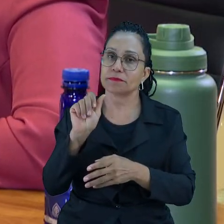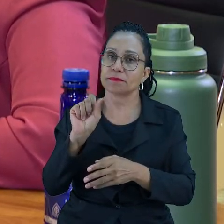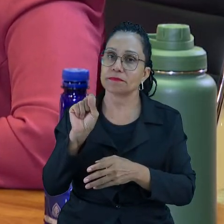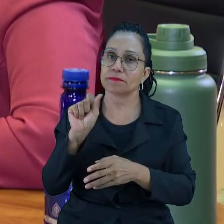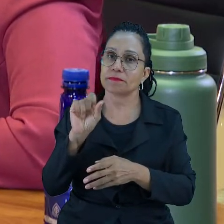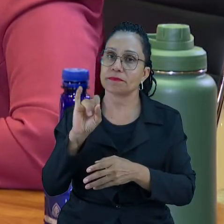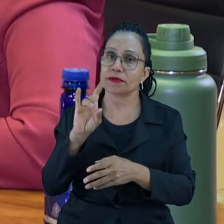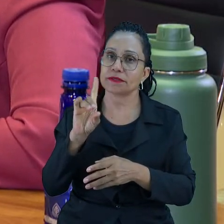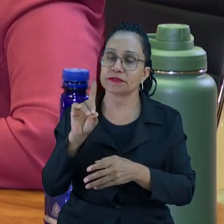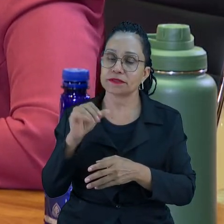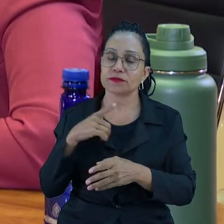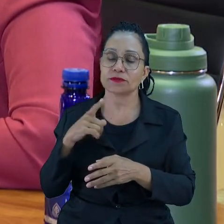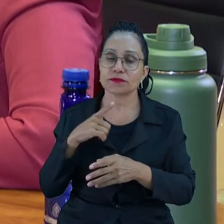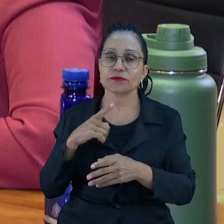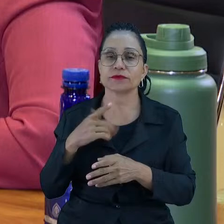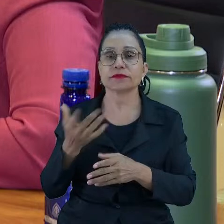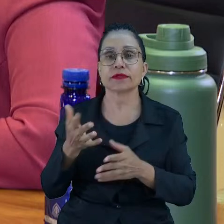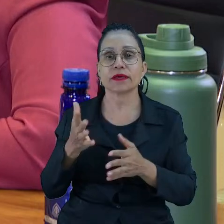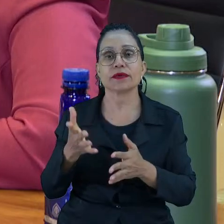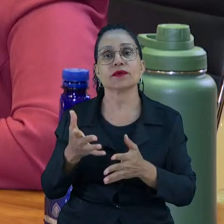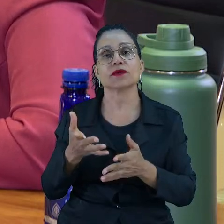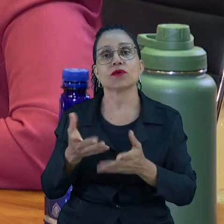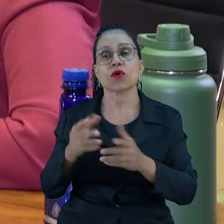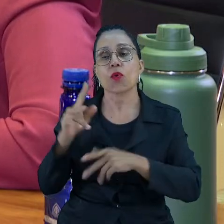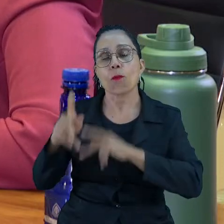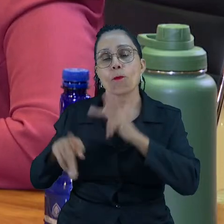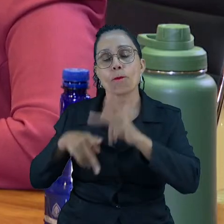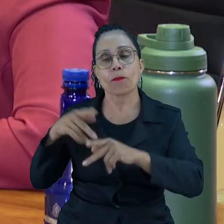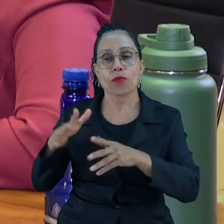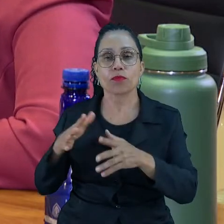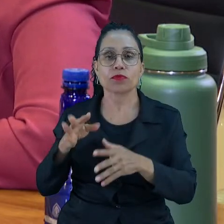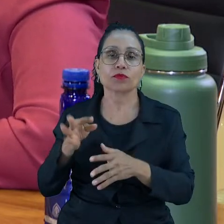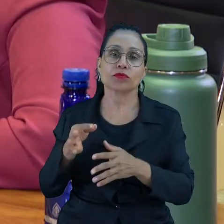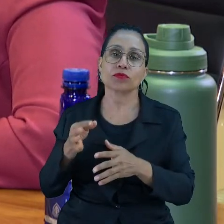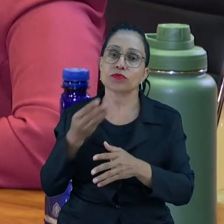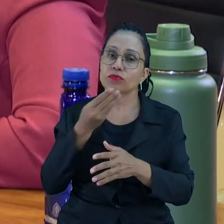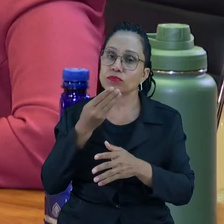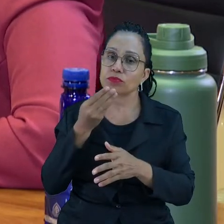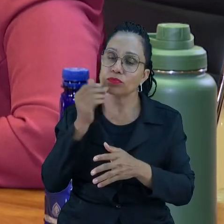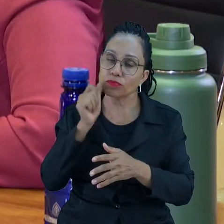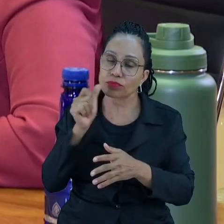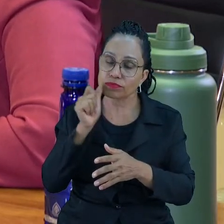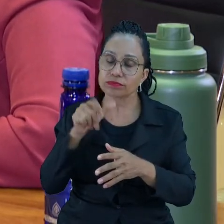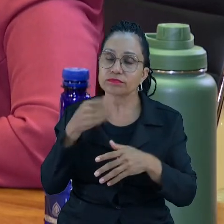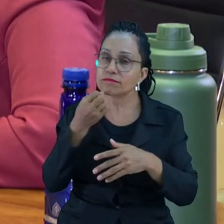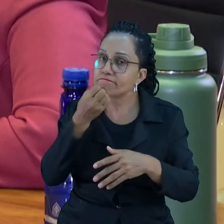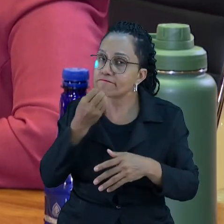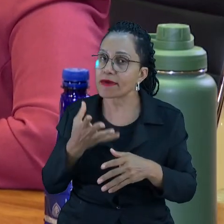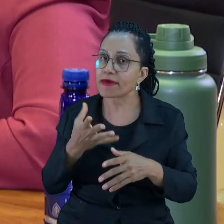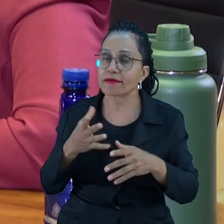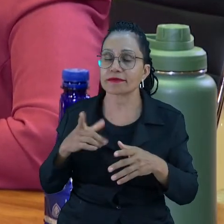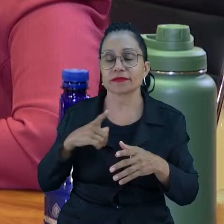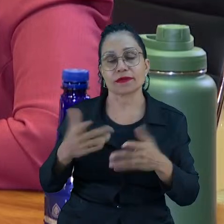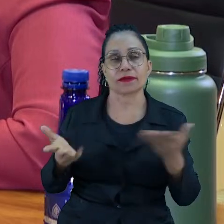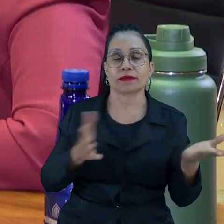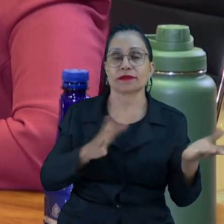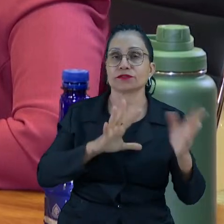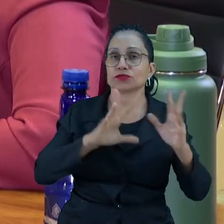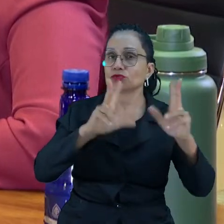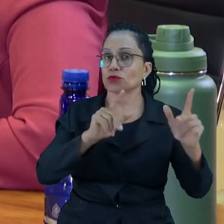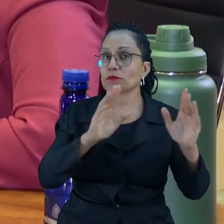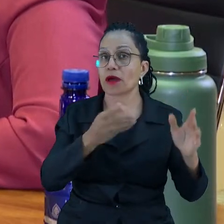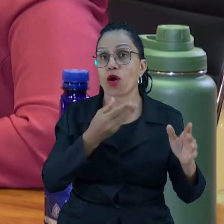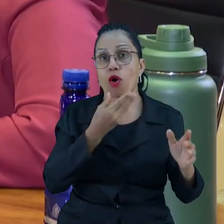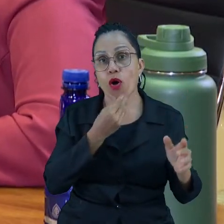uma aderência com o público feminino muito grande. Então a nossa preocupação é o bem-estar de todos, homens e mulheres. Mas